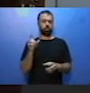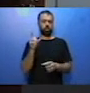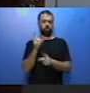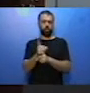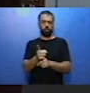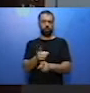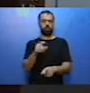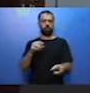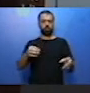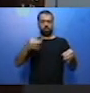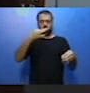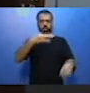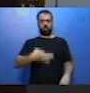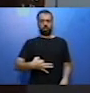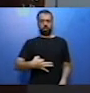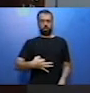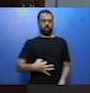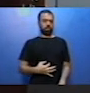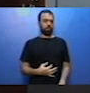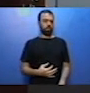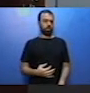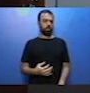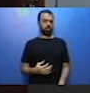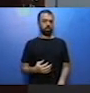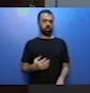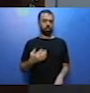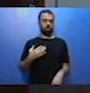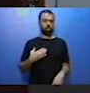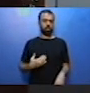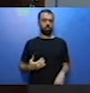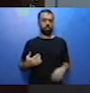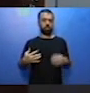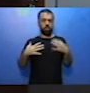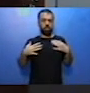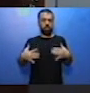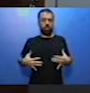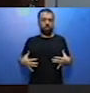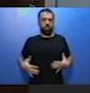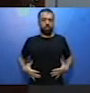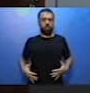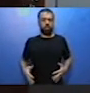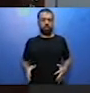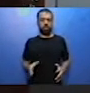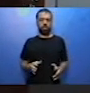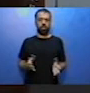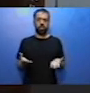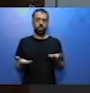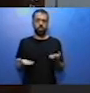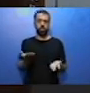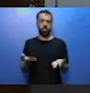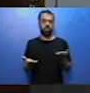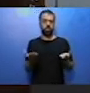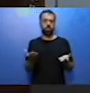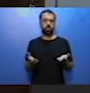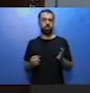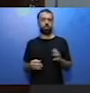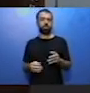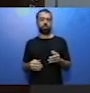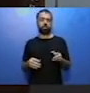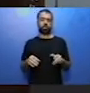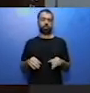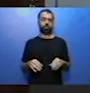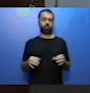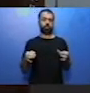a melhor postura é aquela em que os segmentos corporais estão equilibrados na posição de menor esforço e máxima